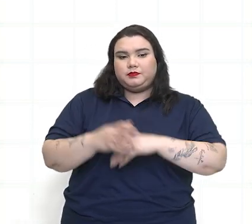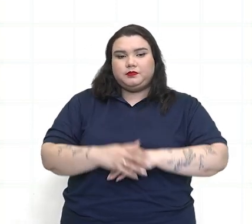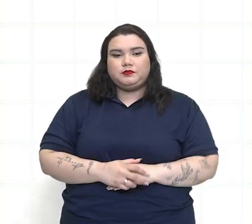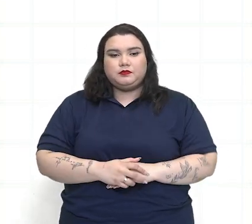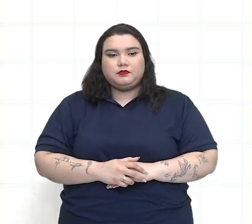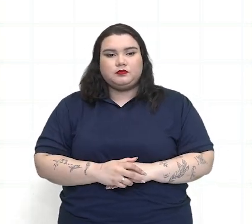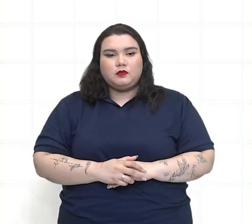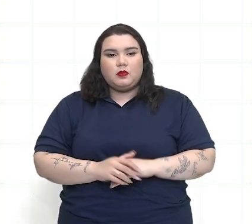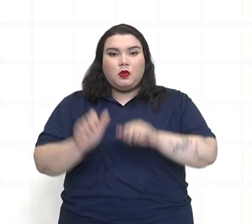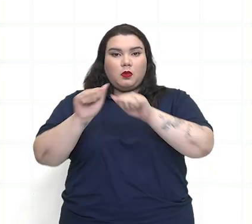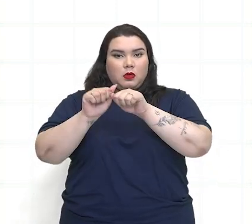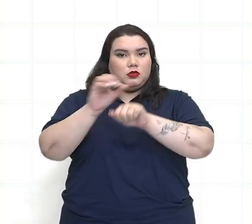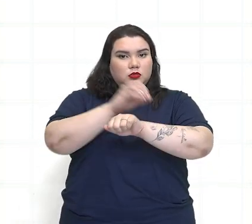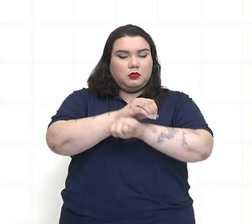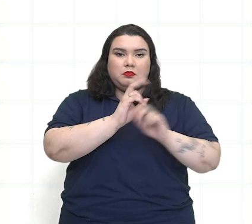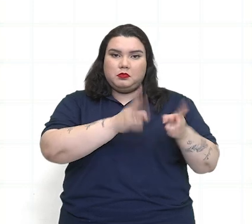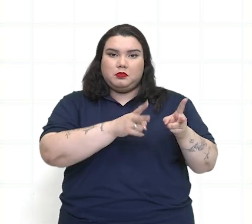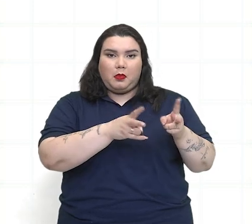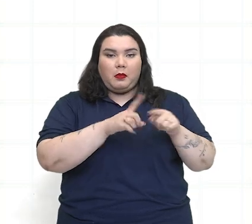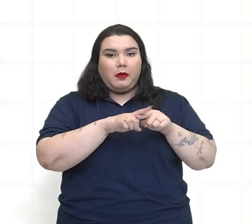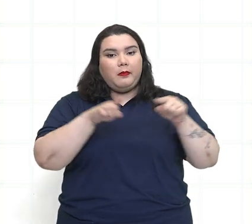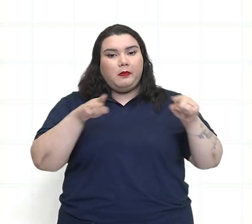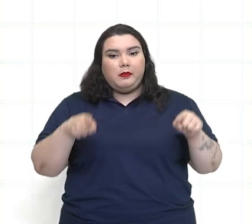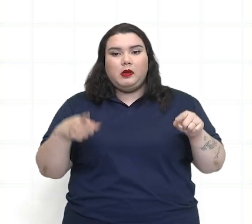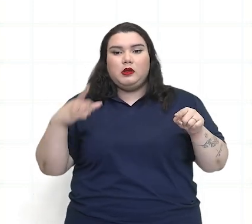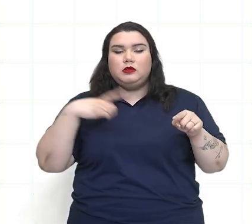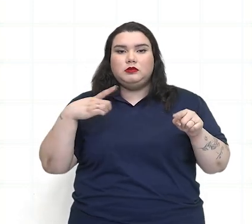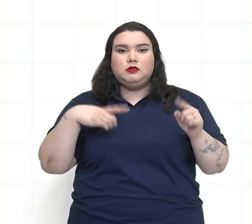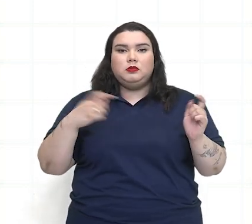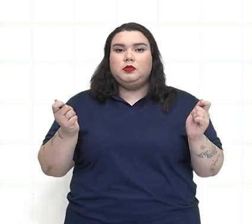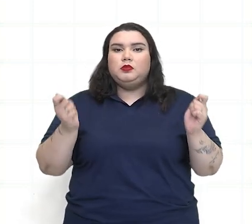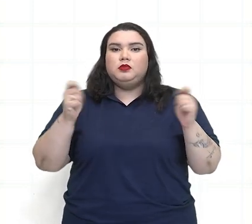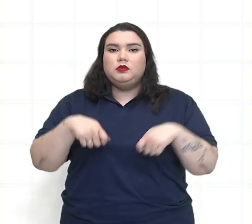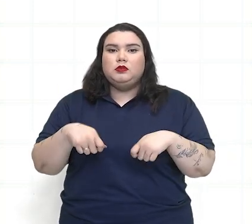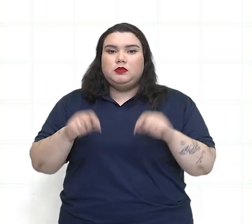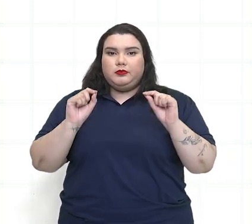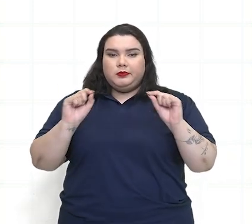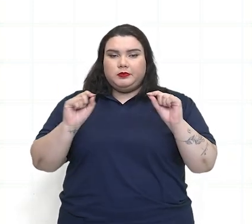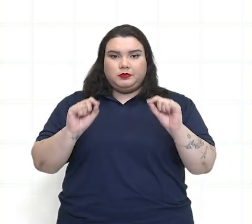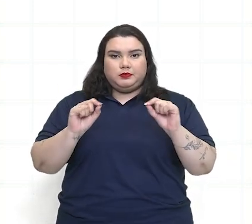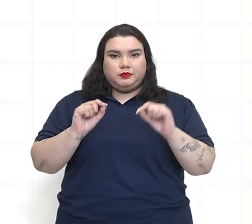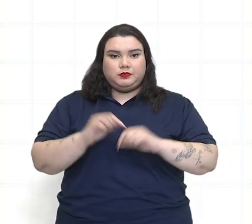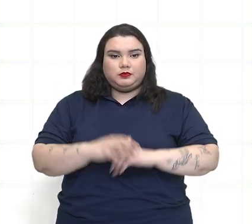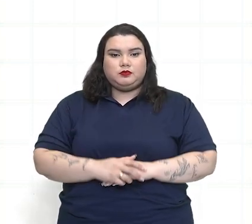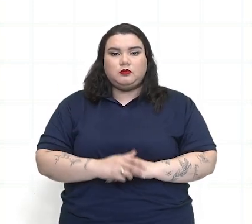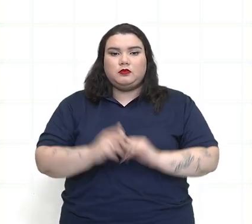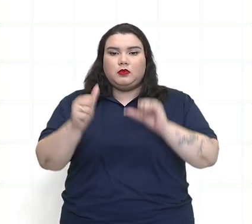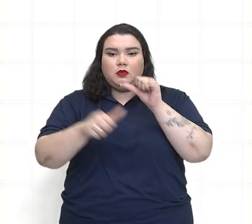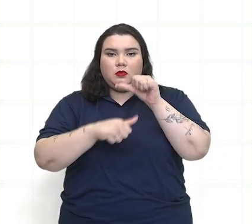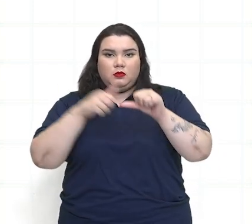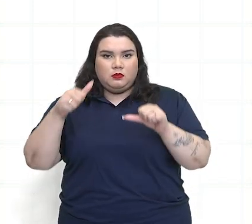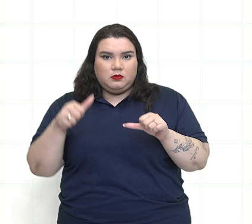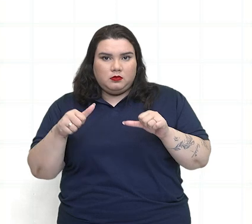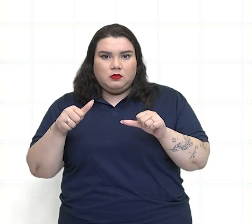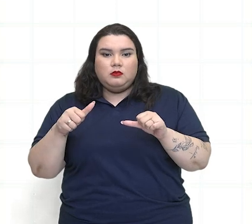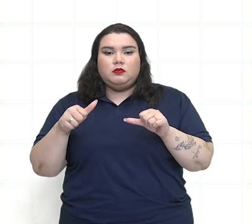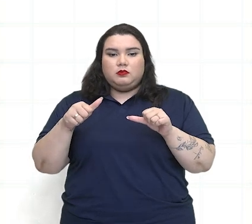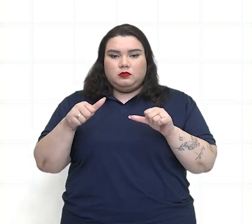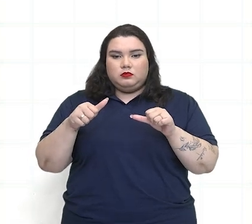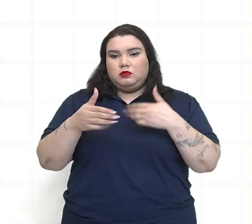o artigo é artigo, porém ele tem a capacidade de